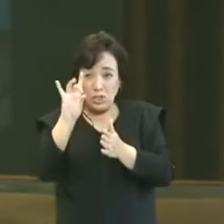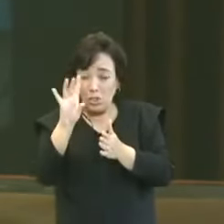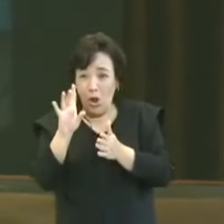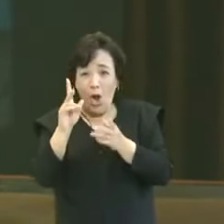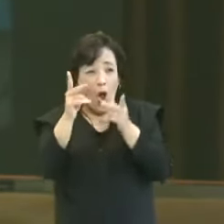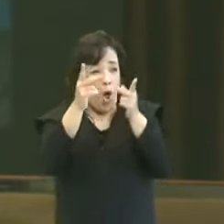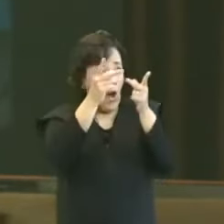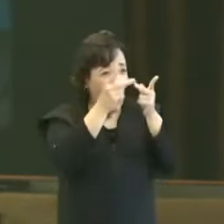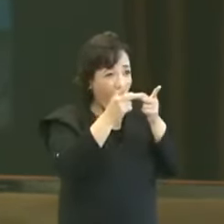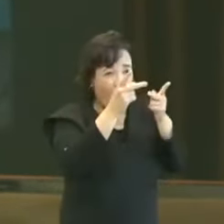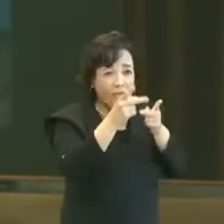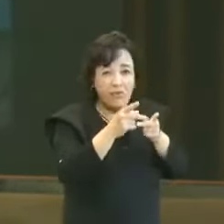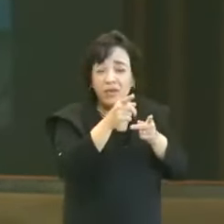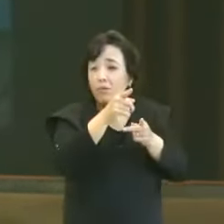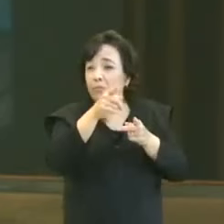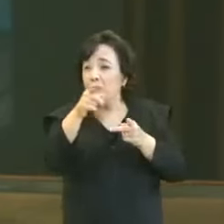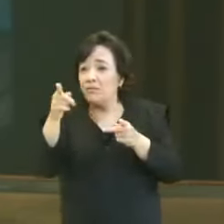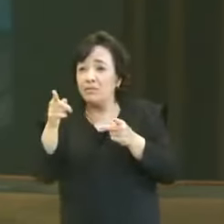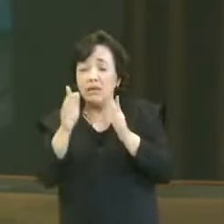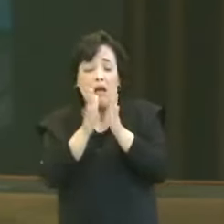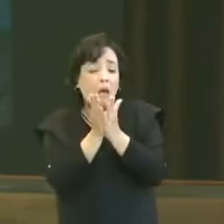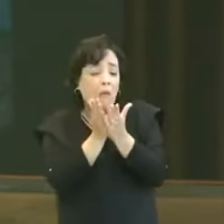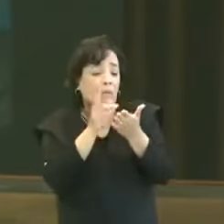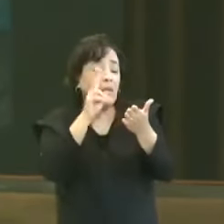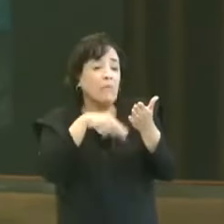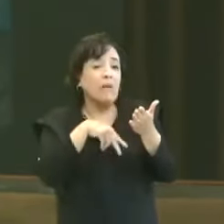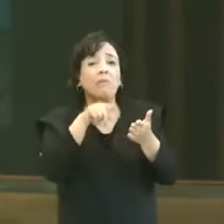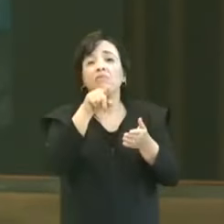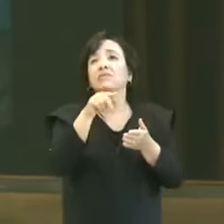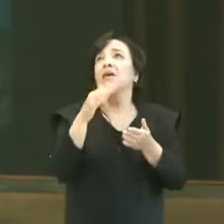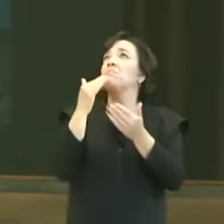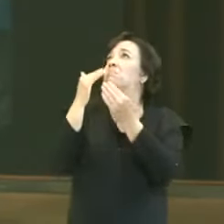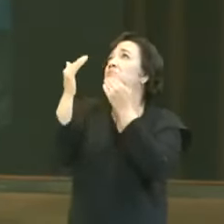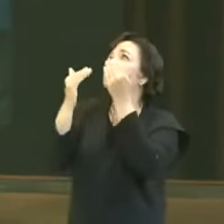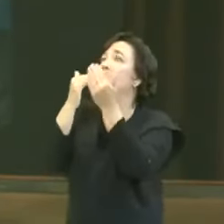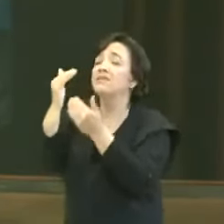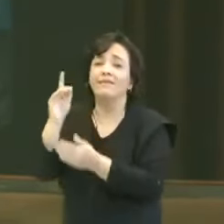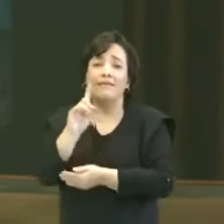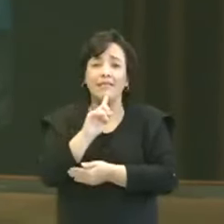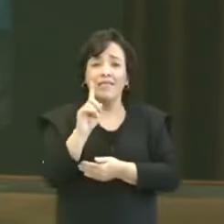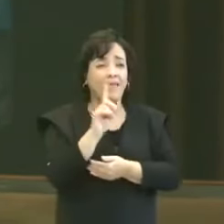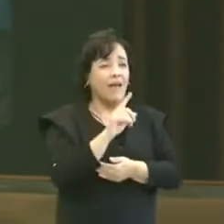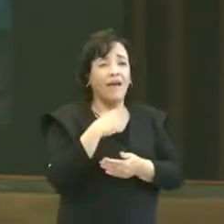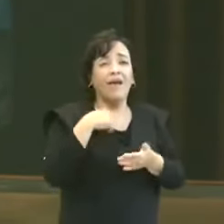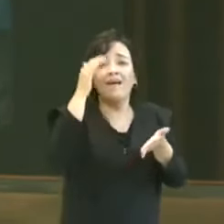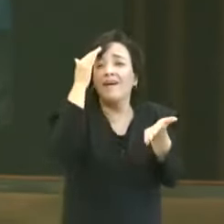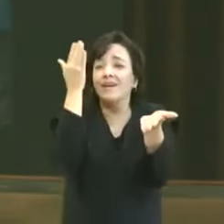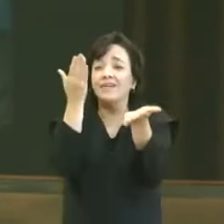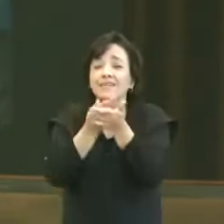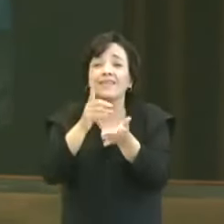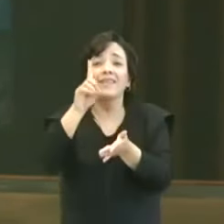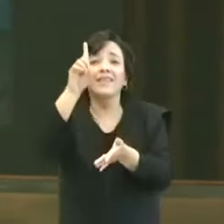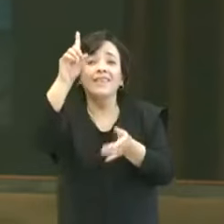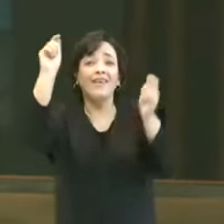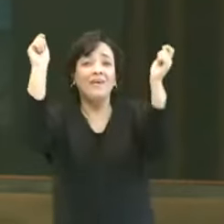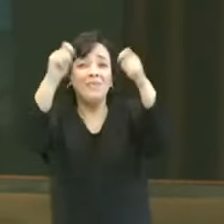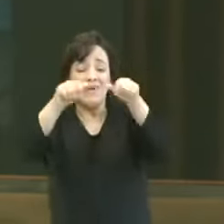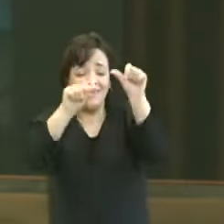para simplesmente levar a sua causa ao Senhor. Hoje eu creio que Deus vai transformar a sua vida como a minha